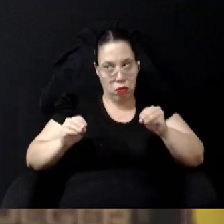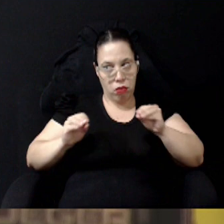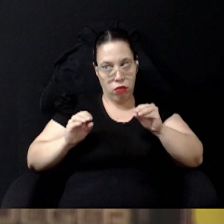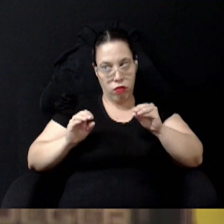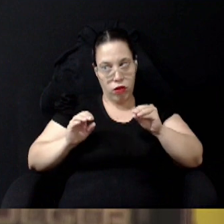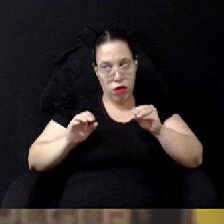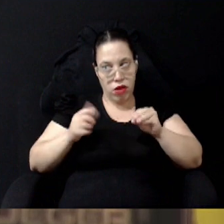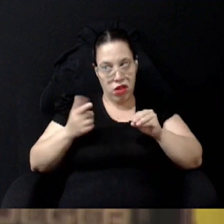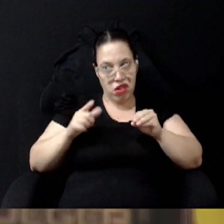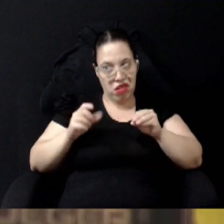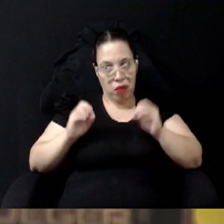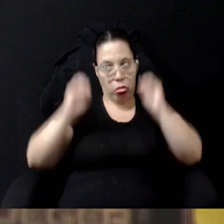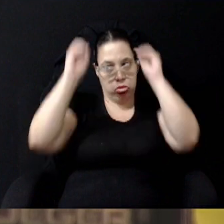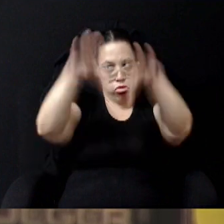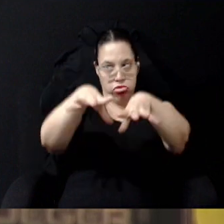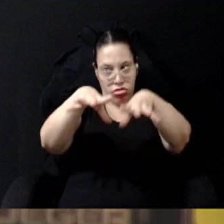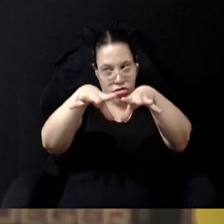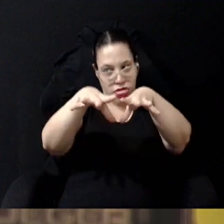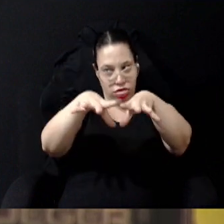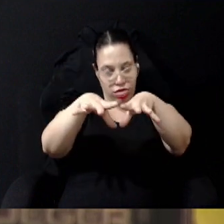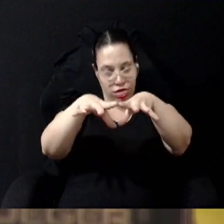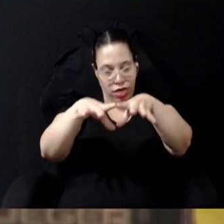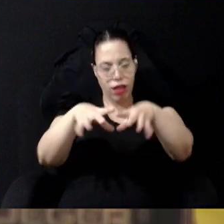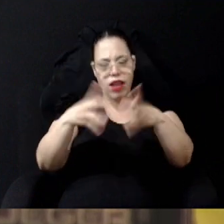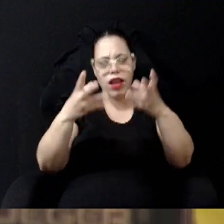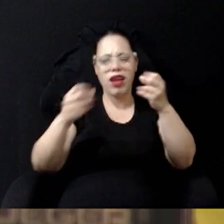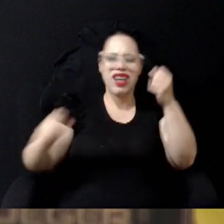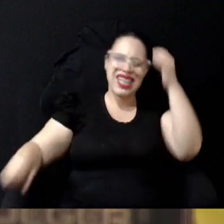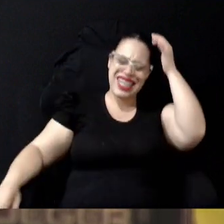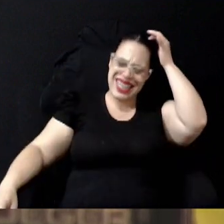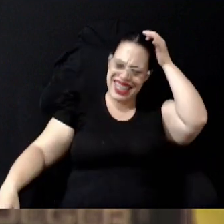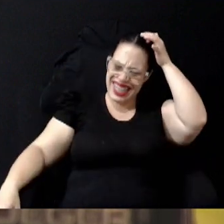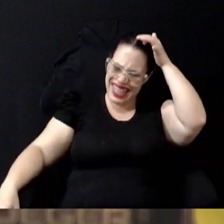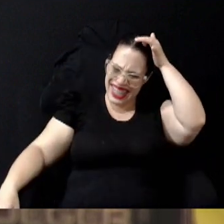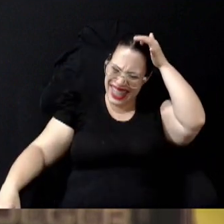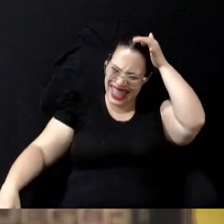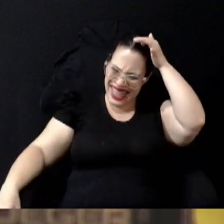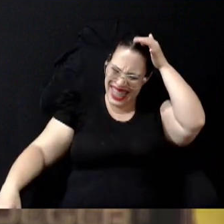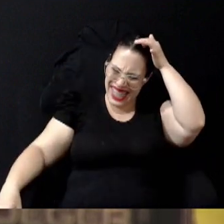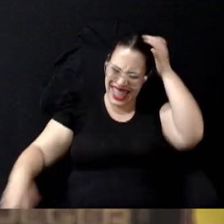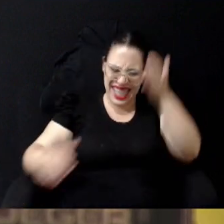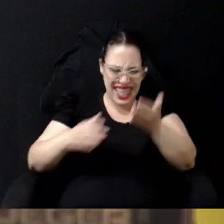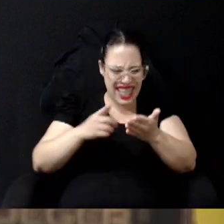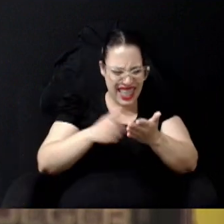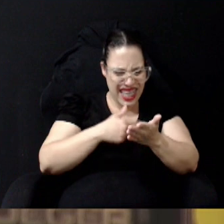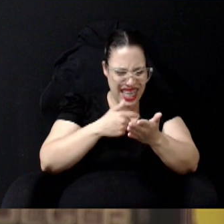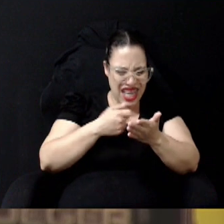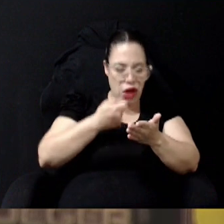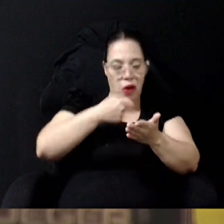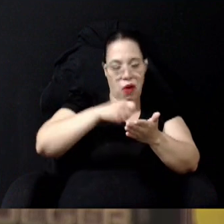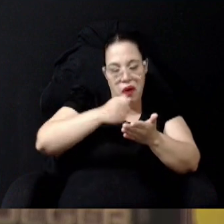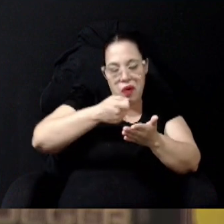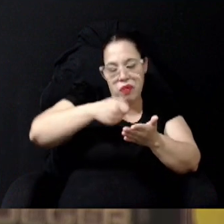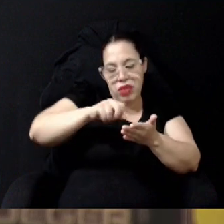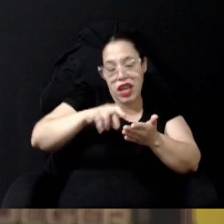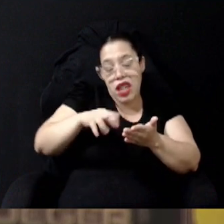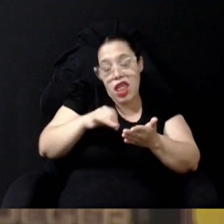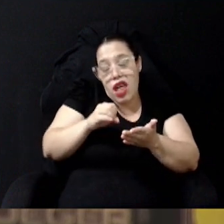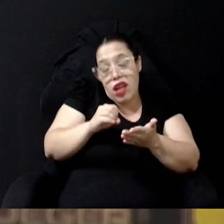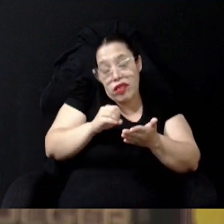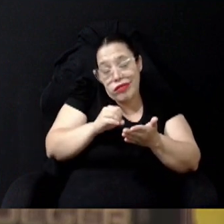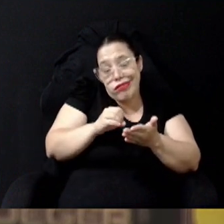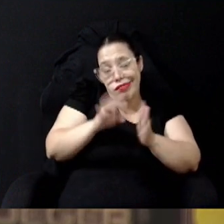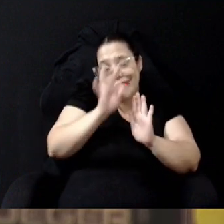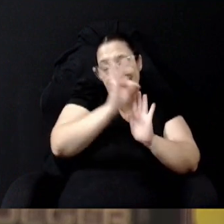Bom, e aí eu peguei e falei assim: "Bom, para mim começar a fazer isso, eu preciso fazer uma relação desses livros e